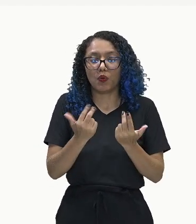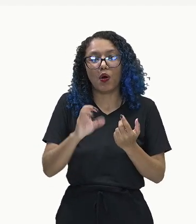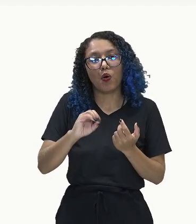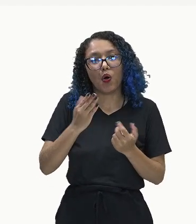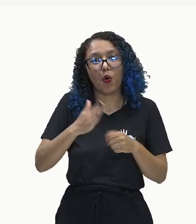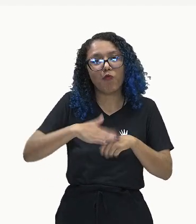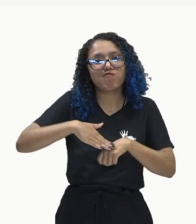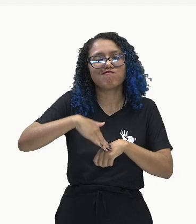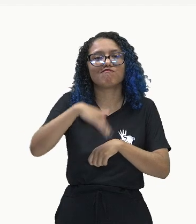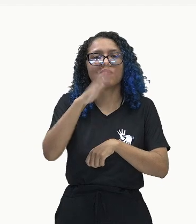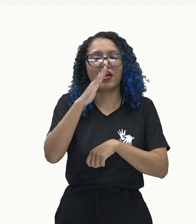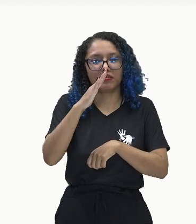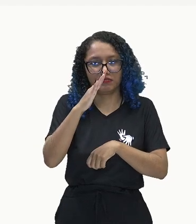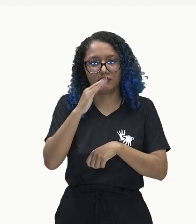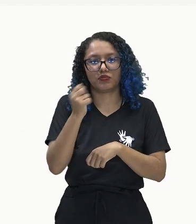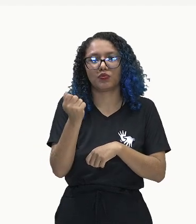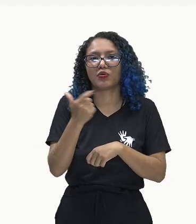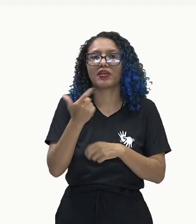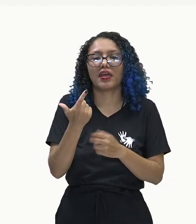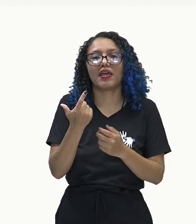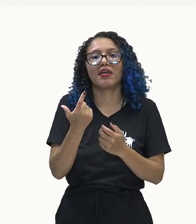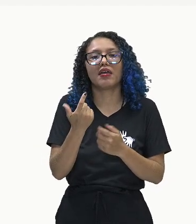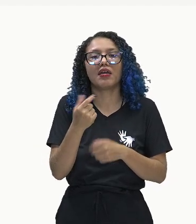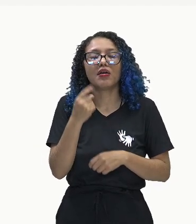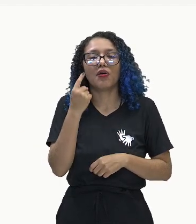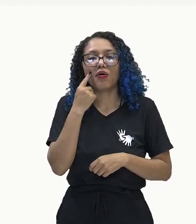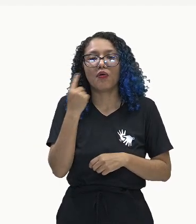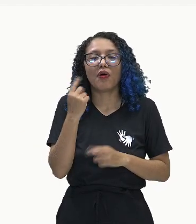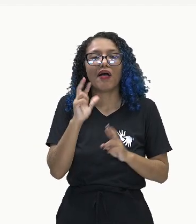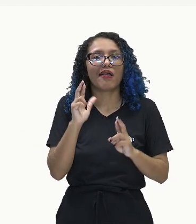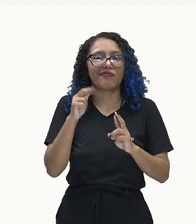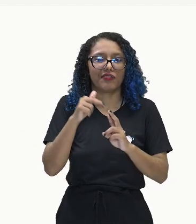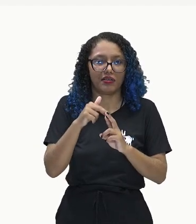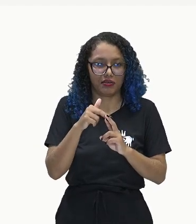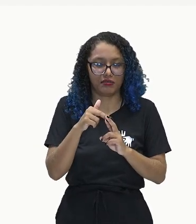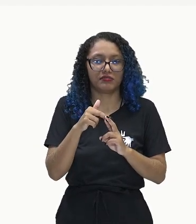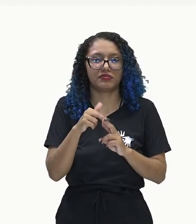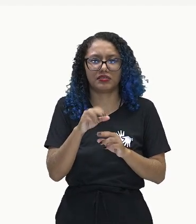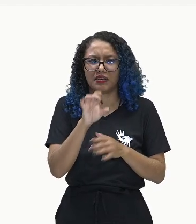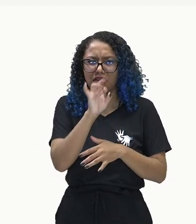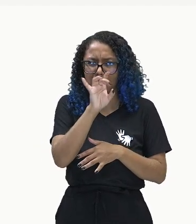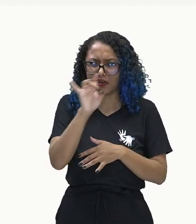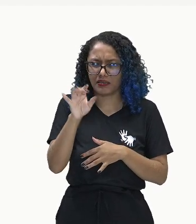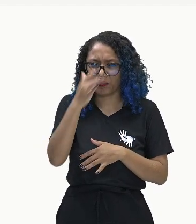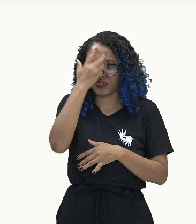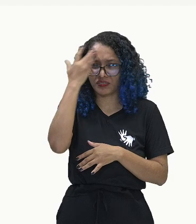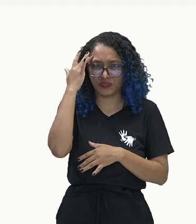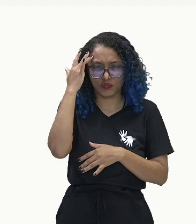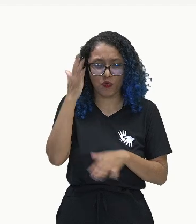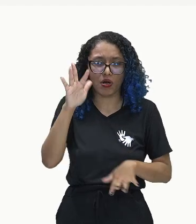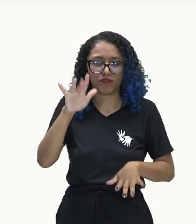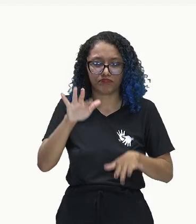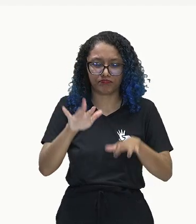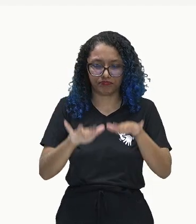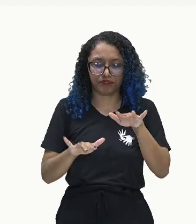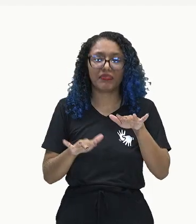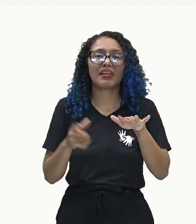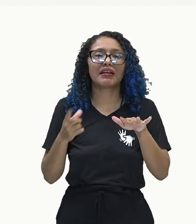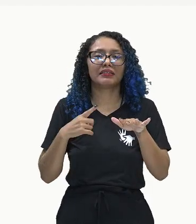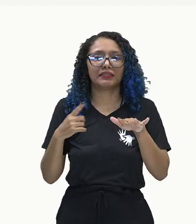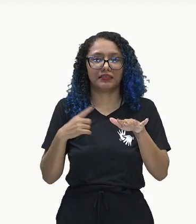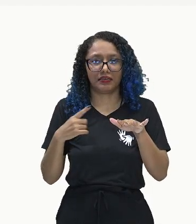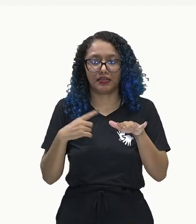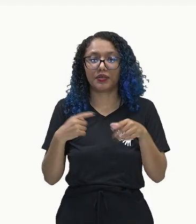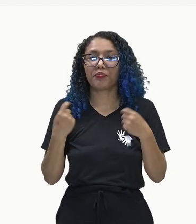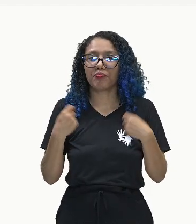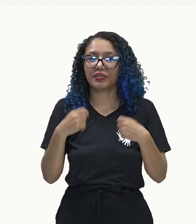valores de referência, tá? Então, nós temos ali, cada pessoa tem uma média, e é essa média que deve